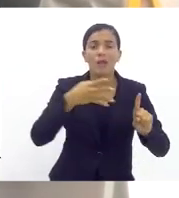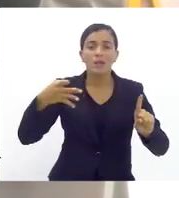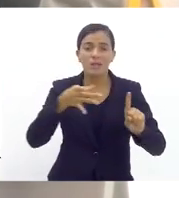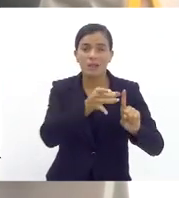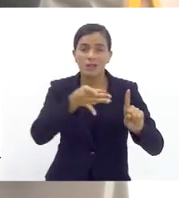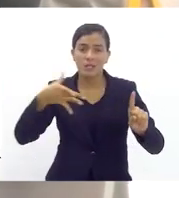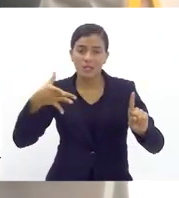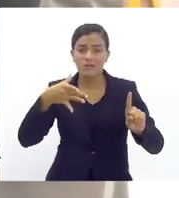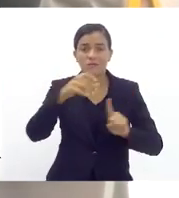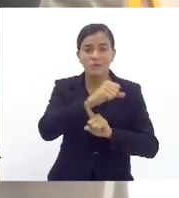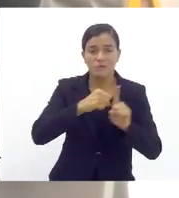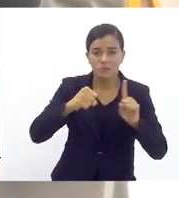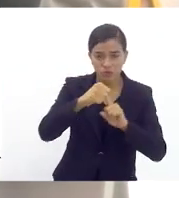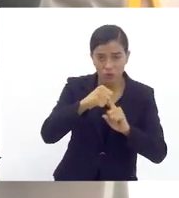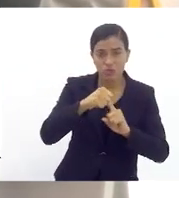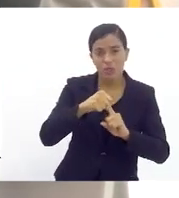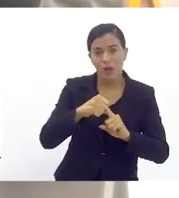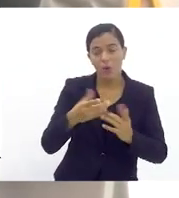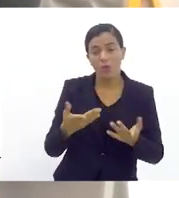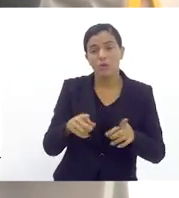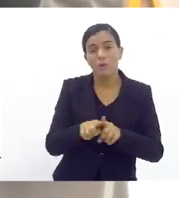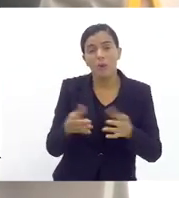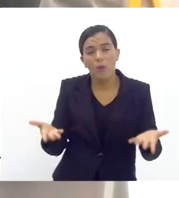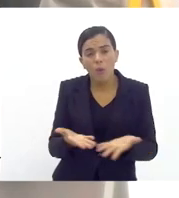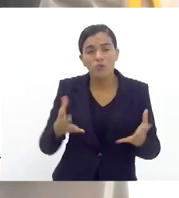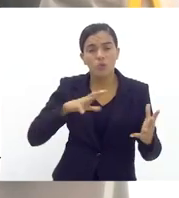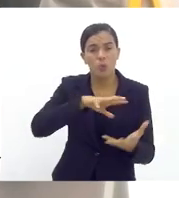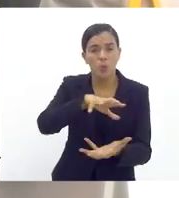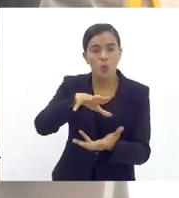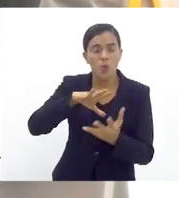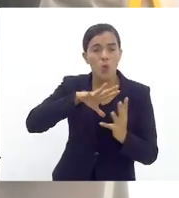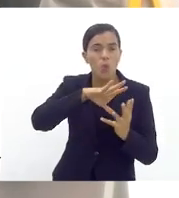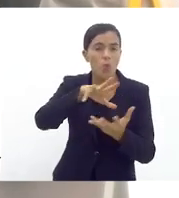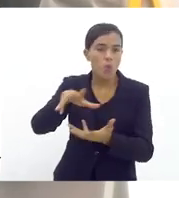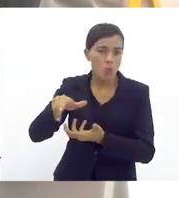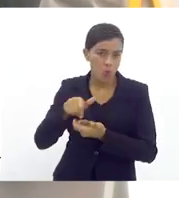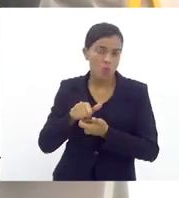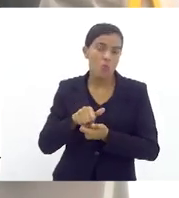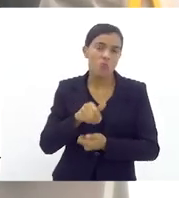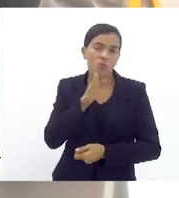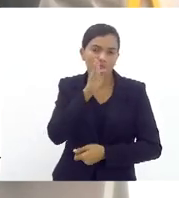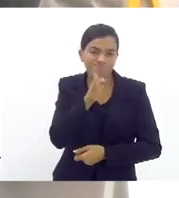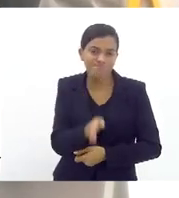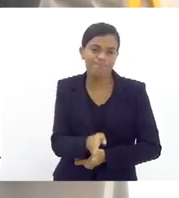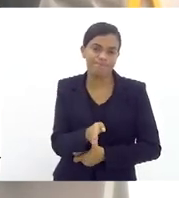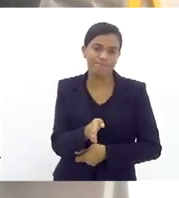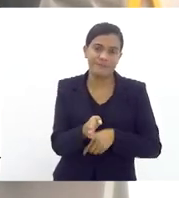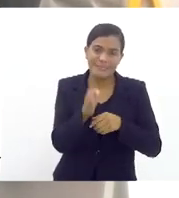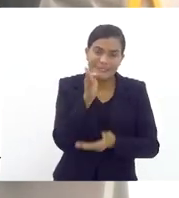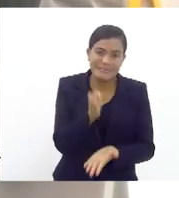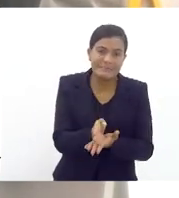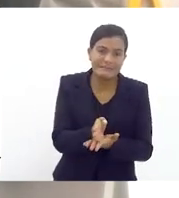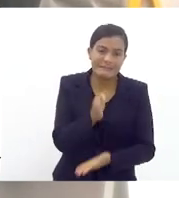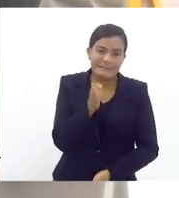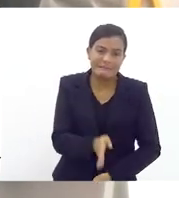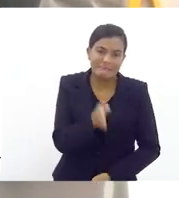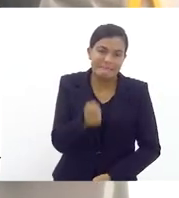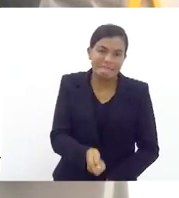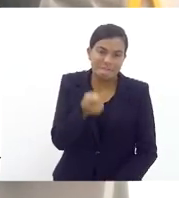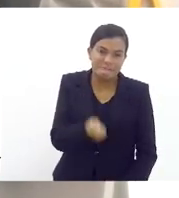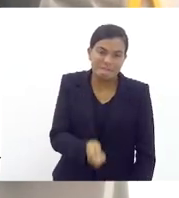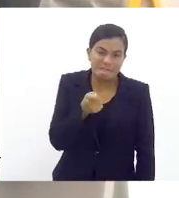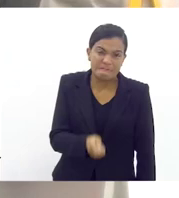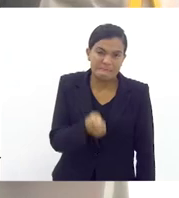uma realidade. O mundo hoje, a gente vive uma cis-heteronormatividade muito evidente.